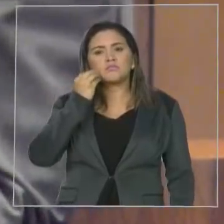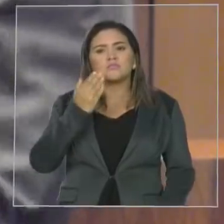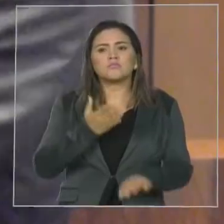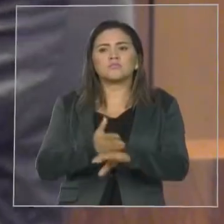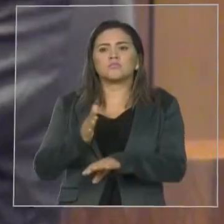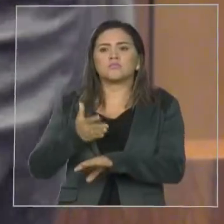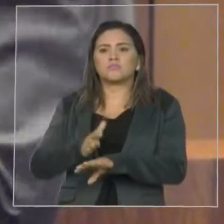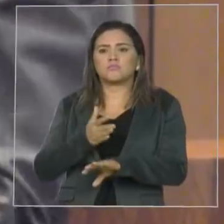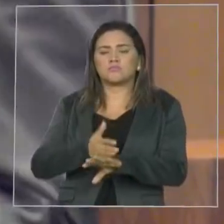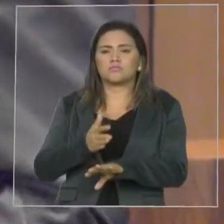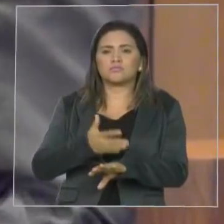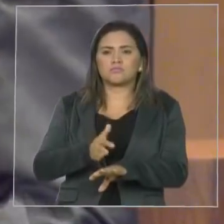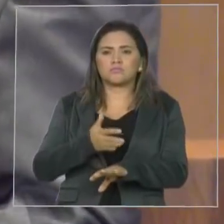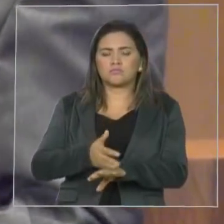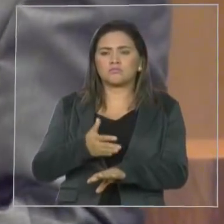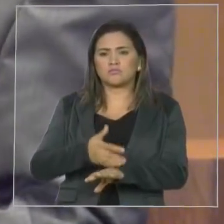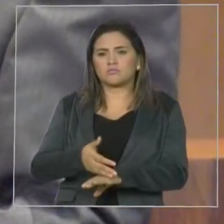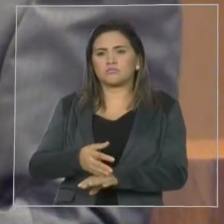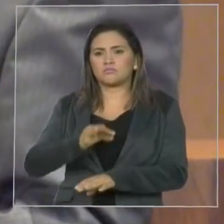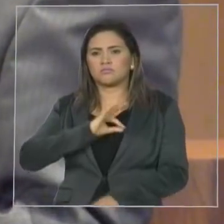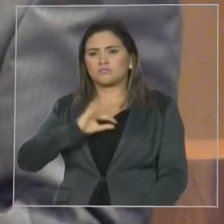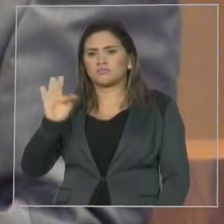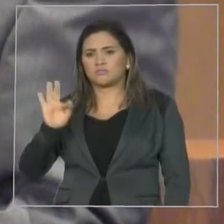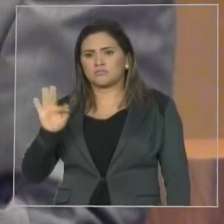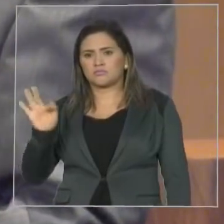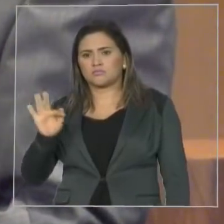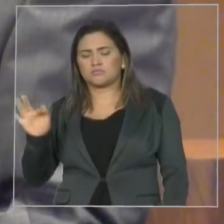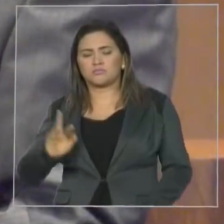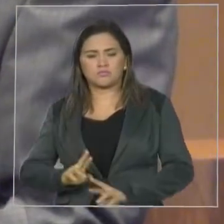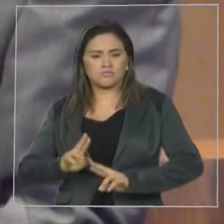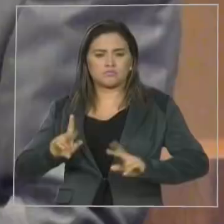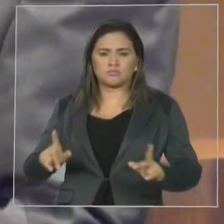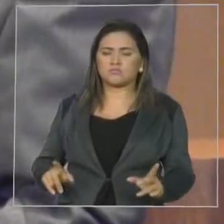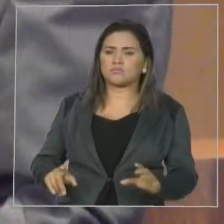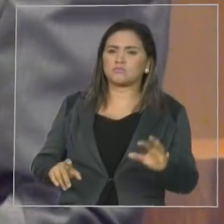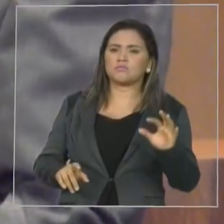Cavalaria, é permanentemente proibido